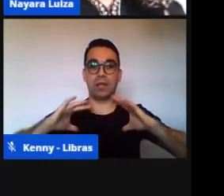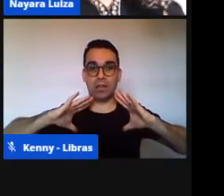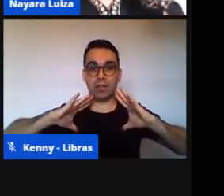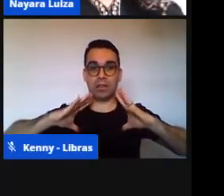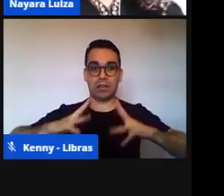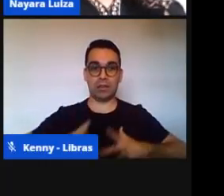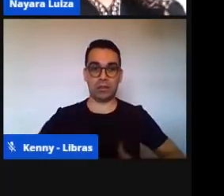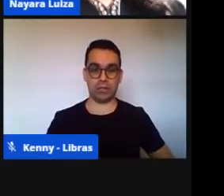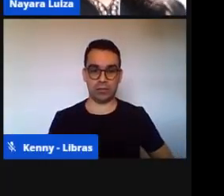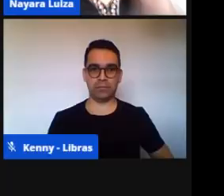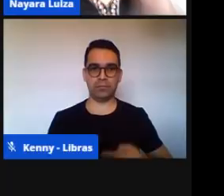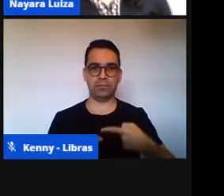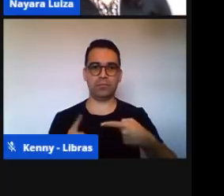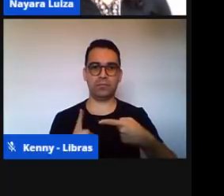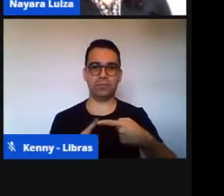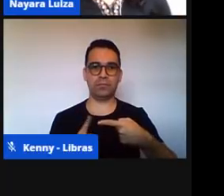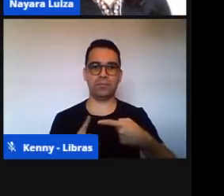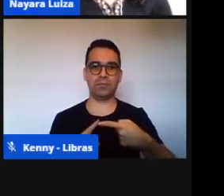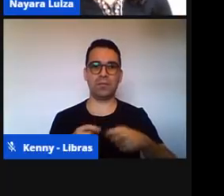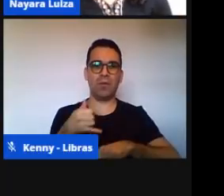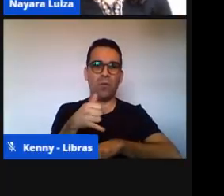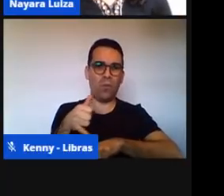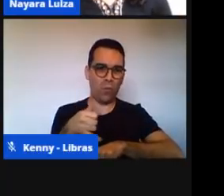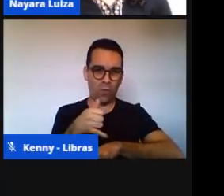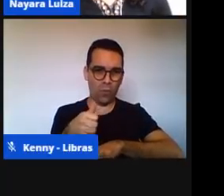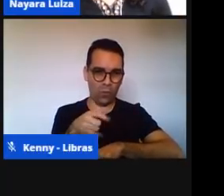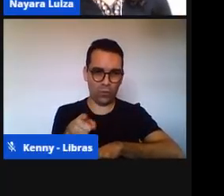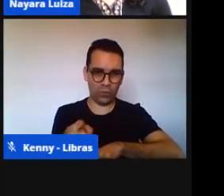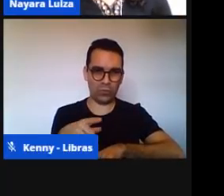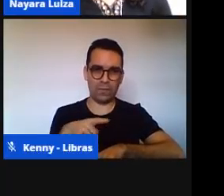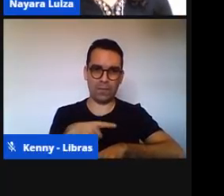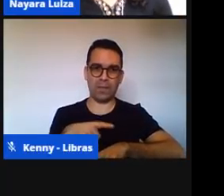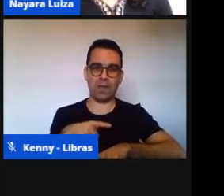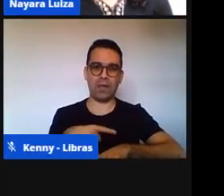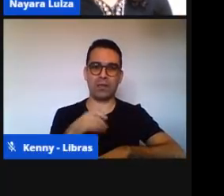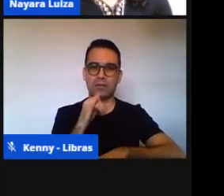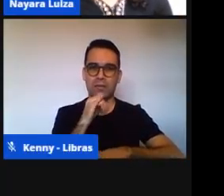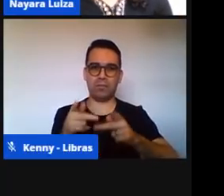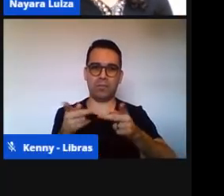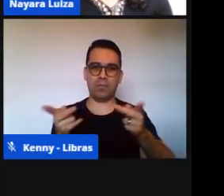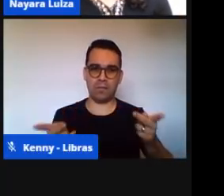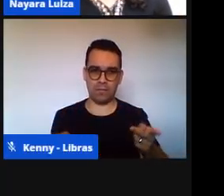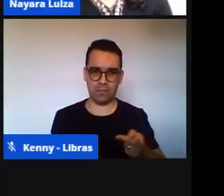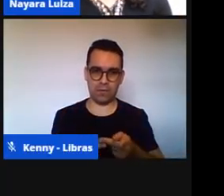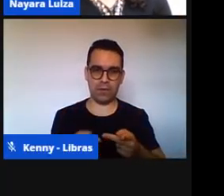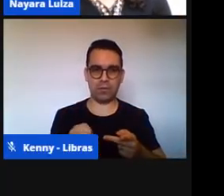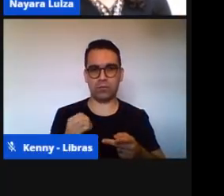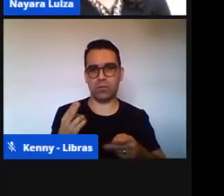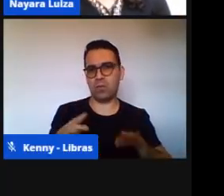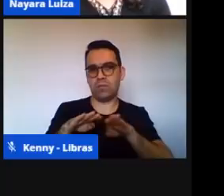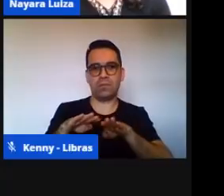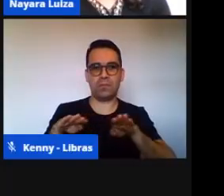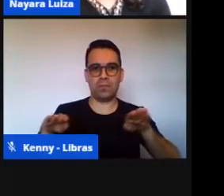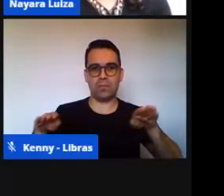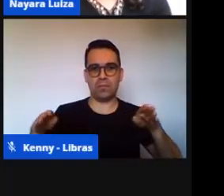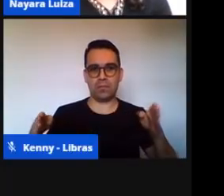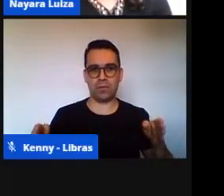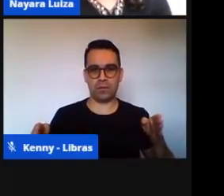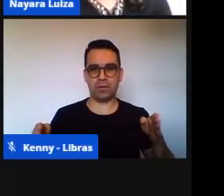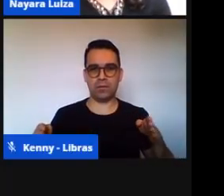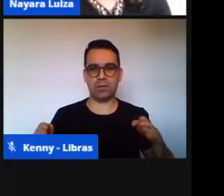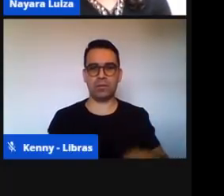de alimento. Isso é a limpeza, é lavar aquela área ou aquele equipamento.